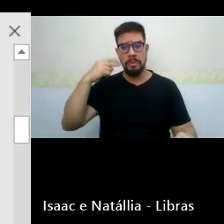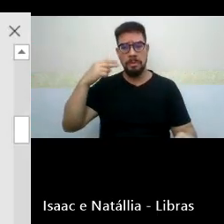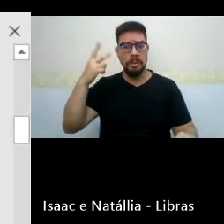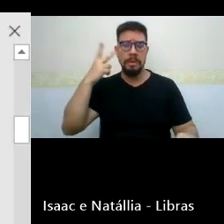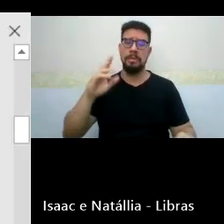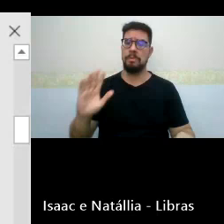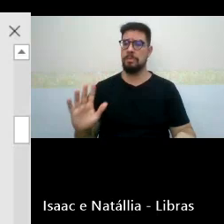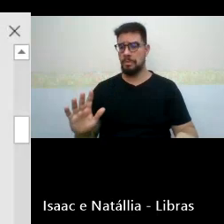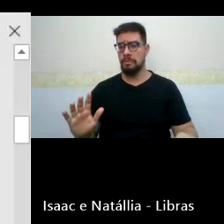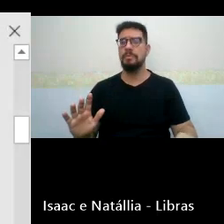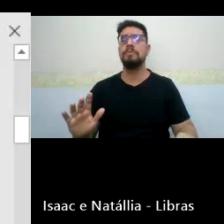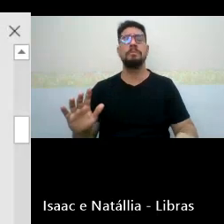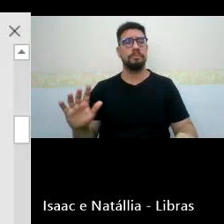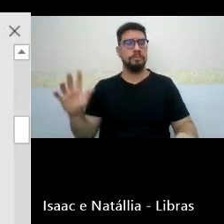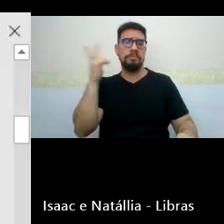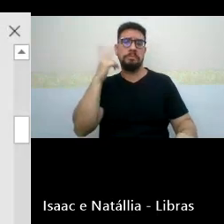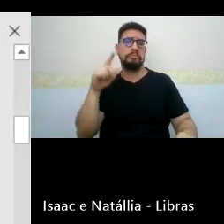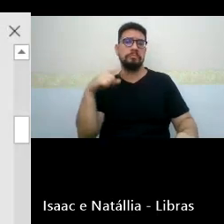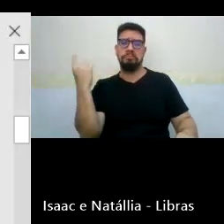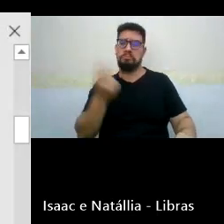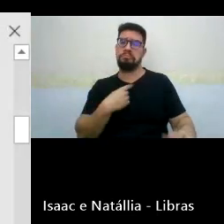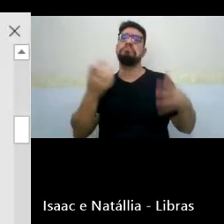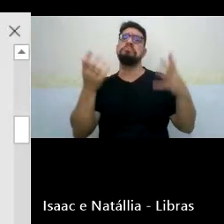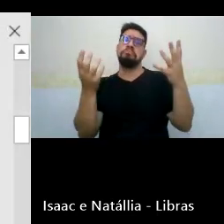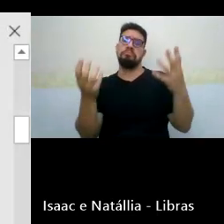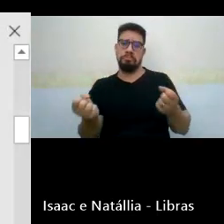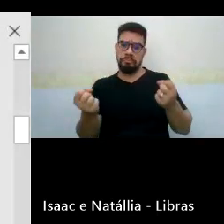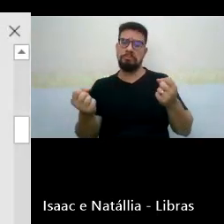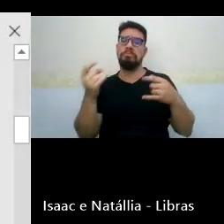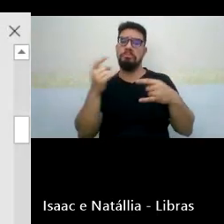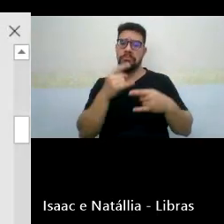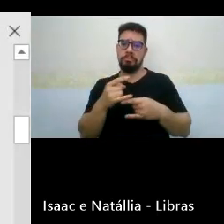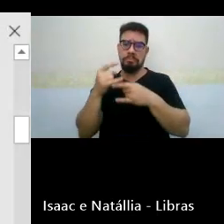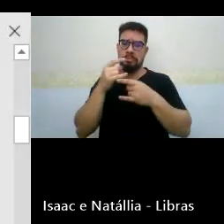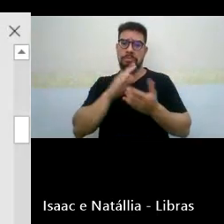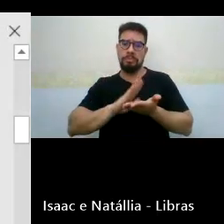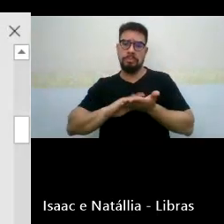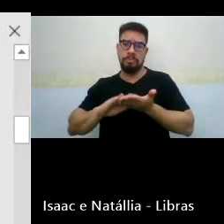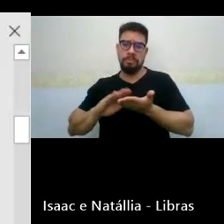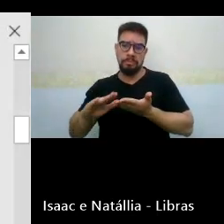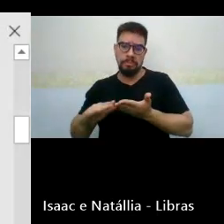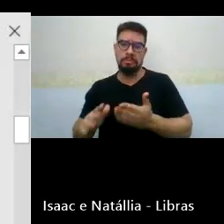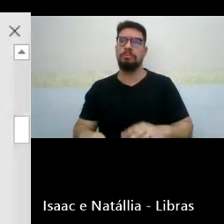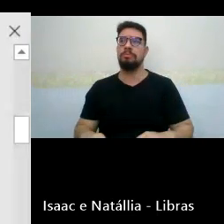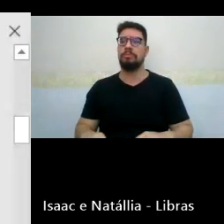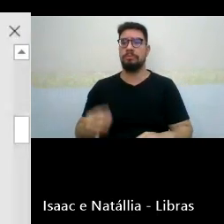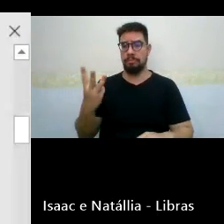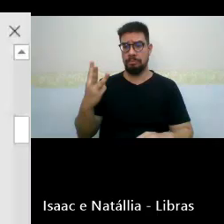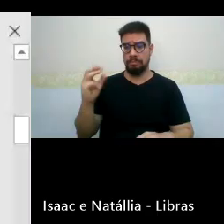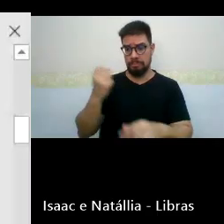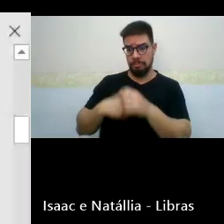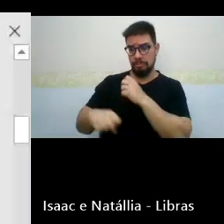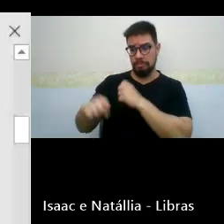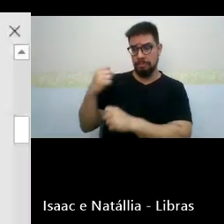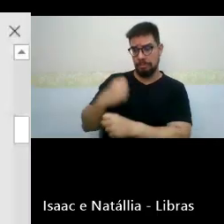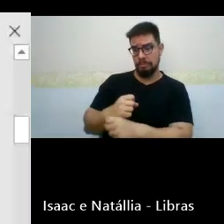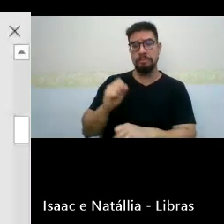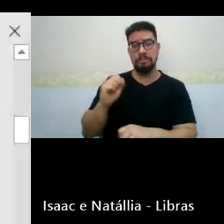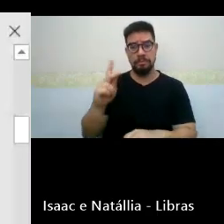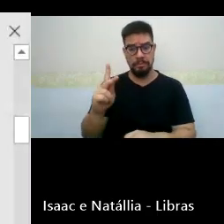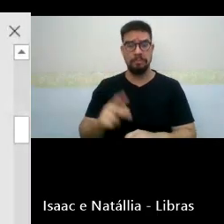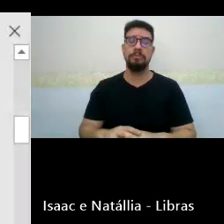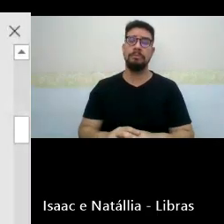processo mais do que aceitável. Ah, então tá, eu estou exagerando há 30 anos atrás, então vamos lá. Eu terminei meu doutorado